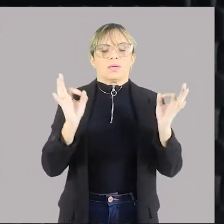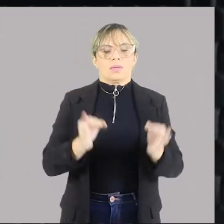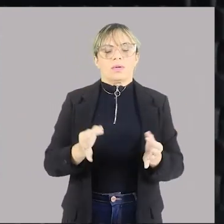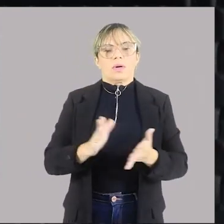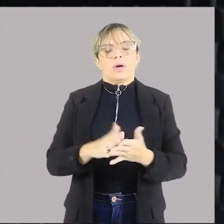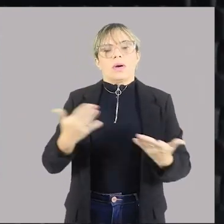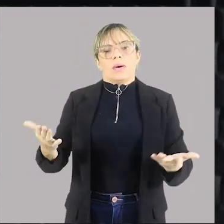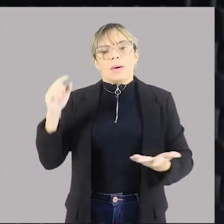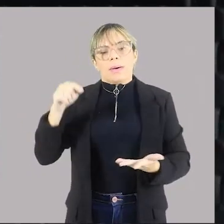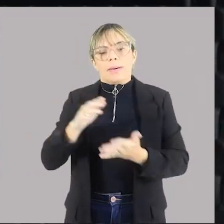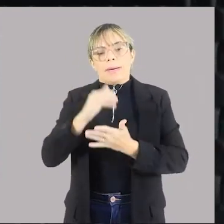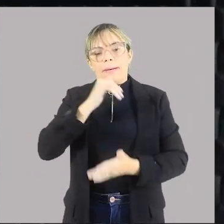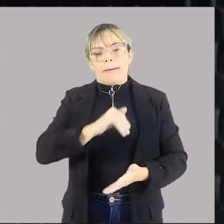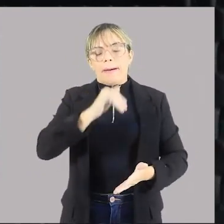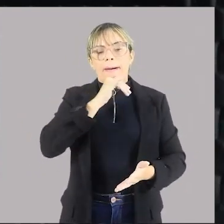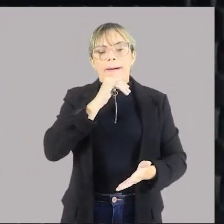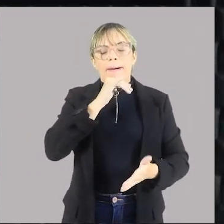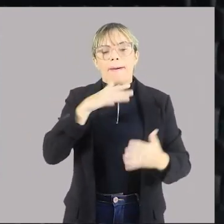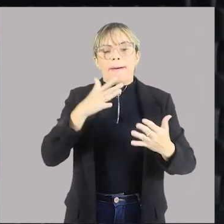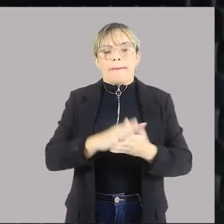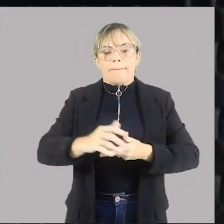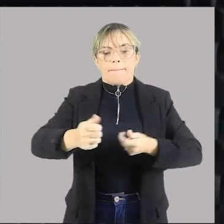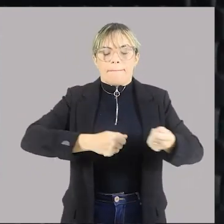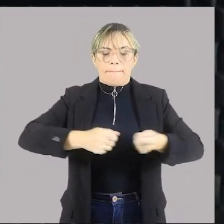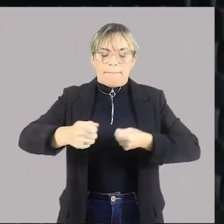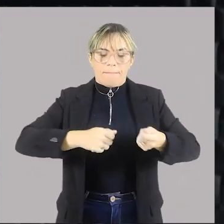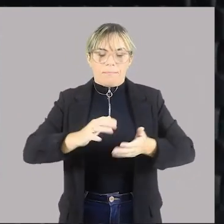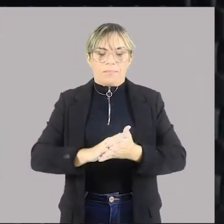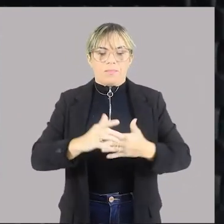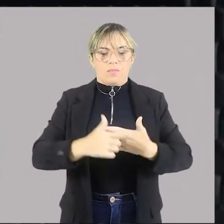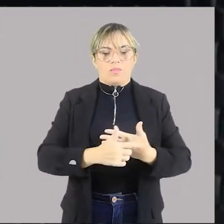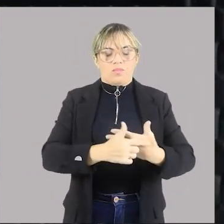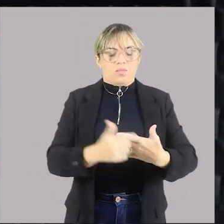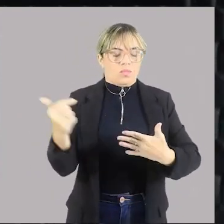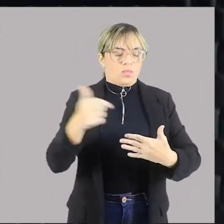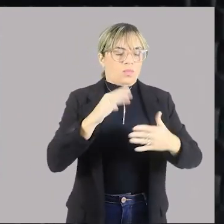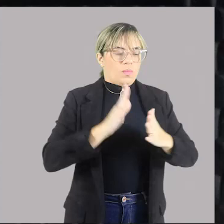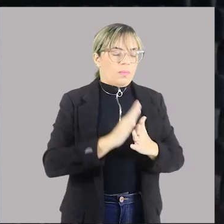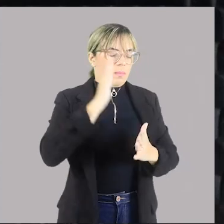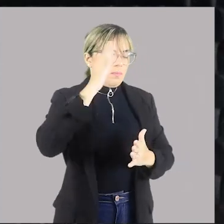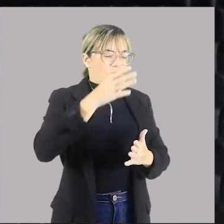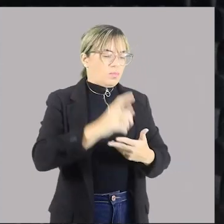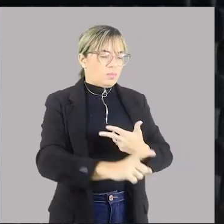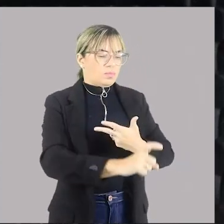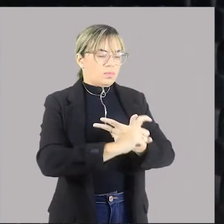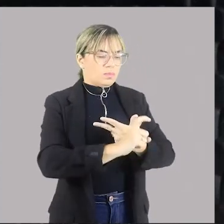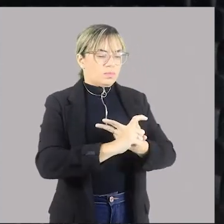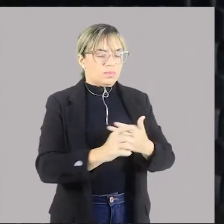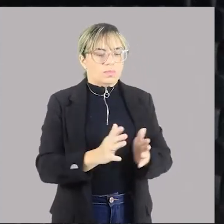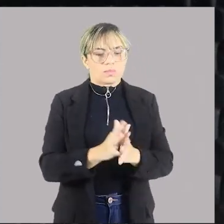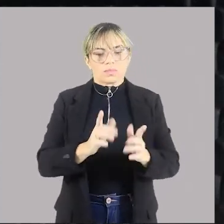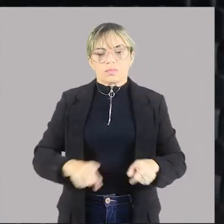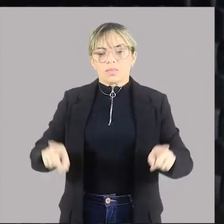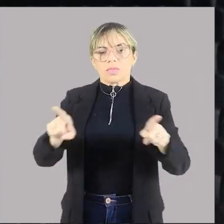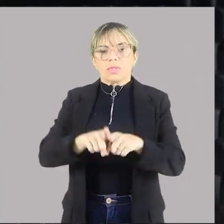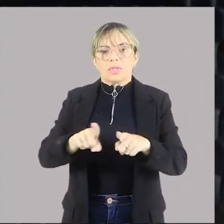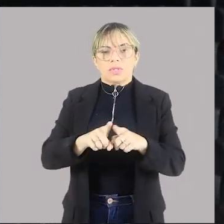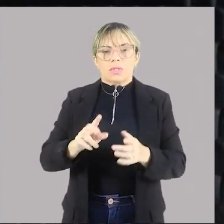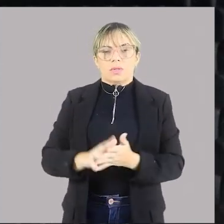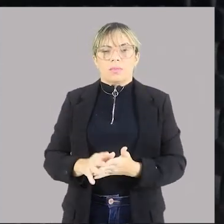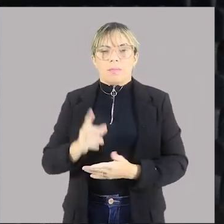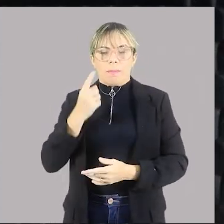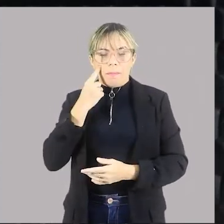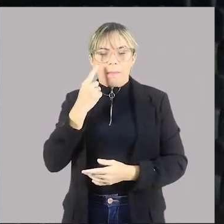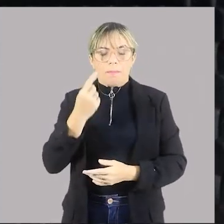de, por exemplo, a função administrativa ser exercida de maneira majoritária pelo Poder Executivo, também observamos